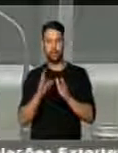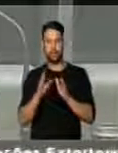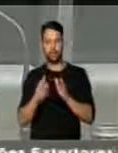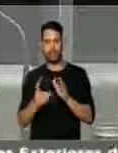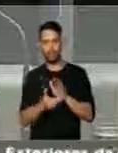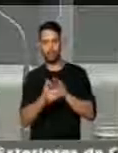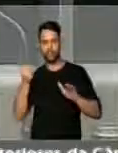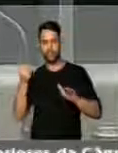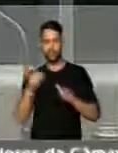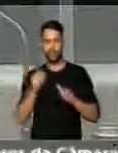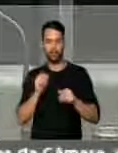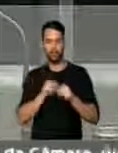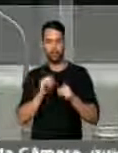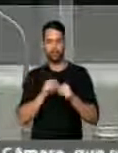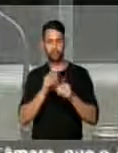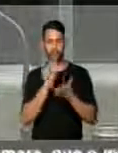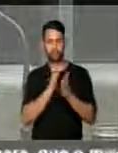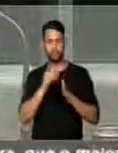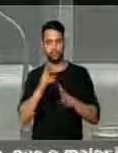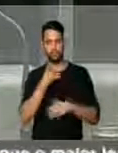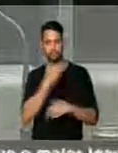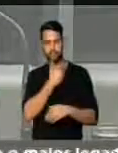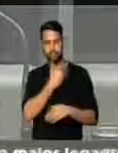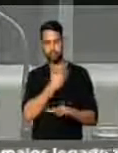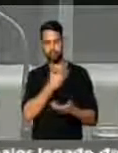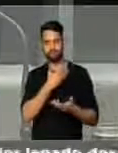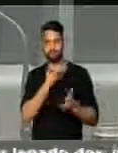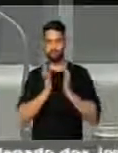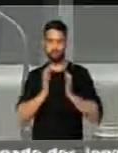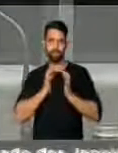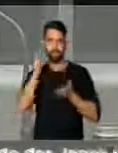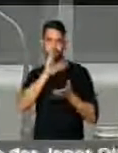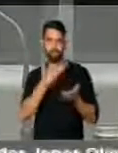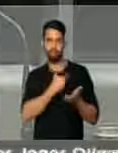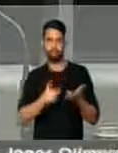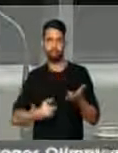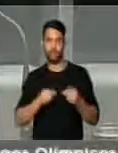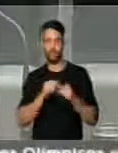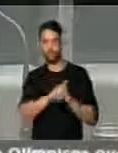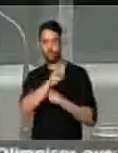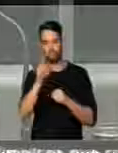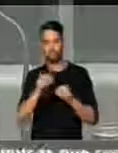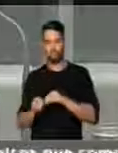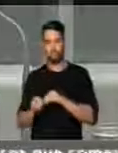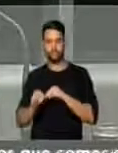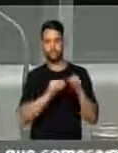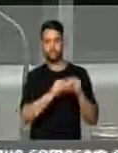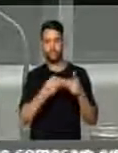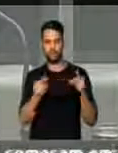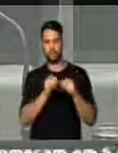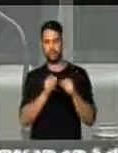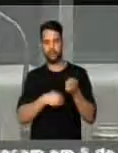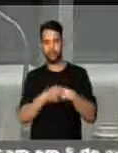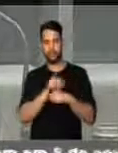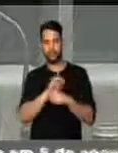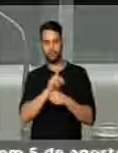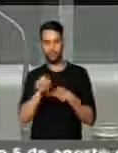o patrimônio público, que de um dia para o outro passa às mãos sujas do